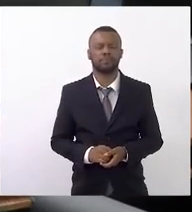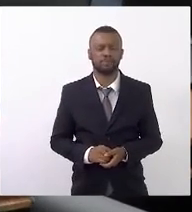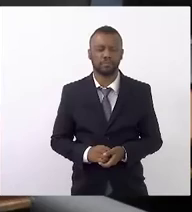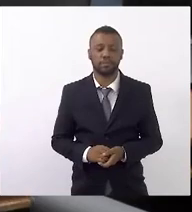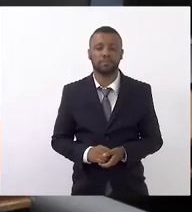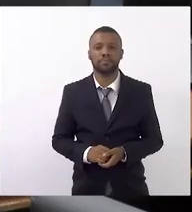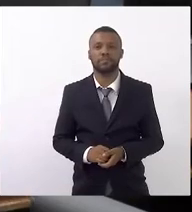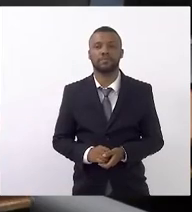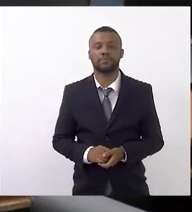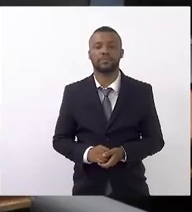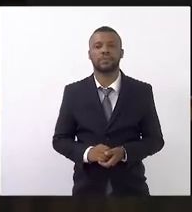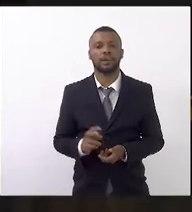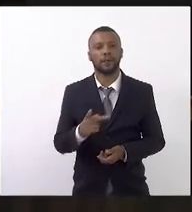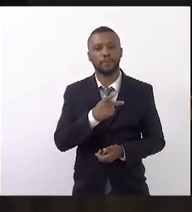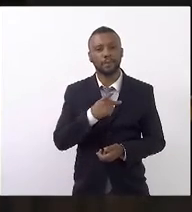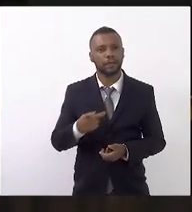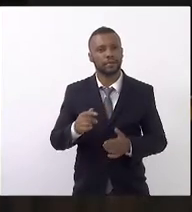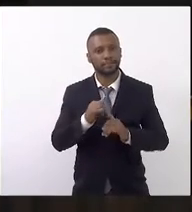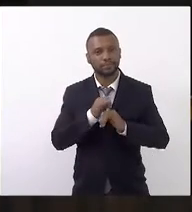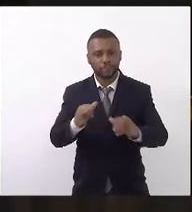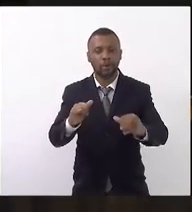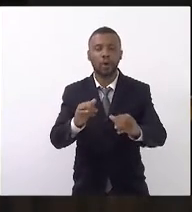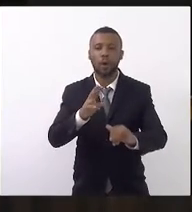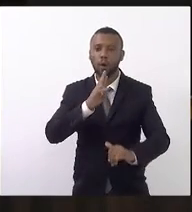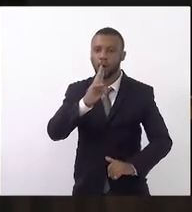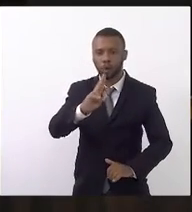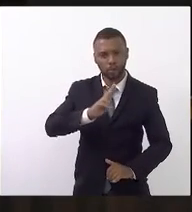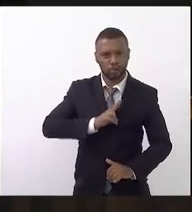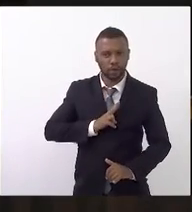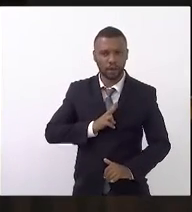A presidência proclama assim o resultado.